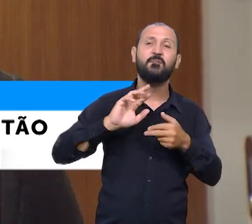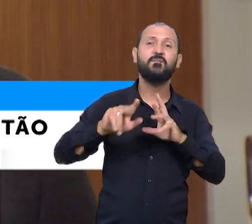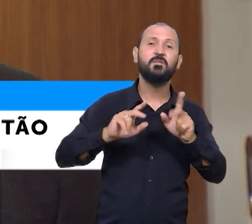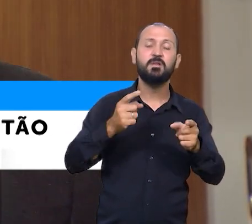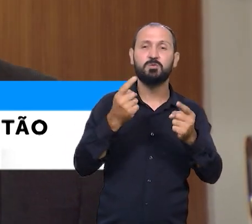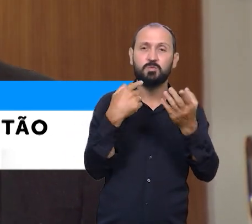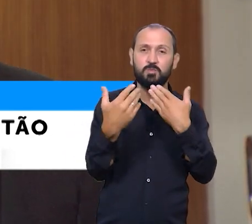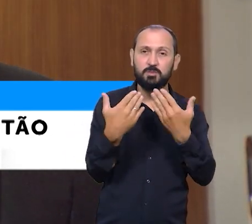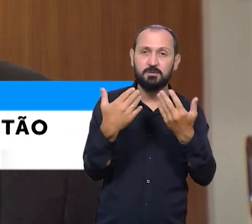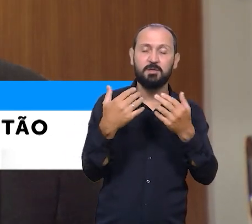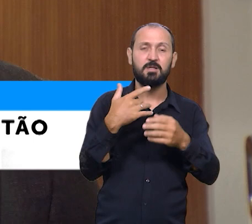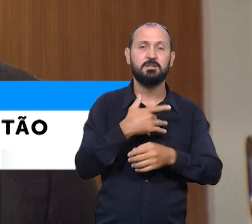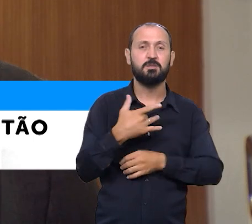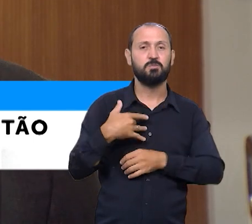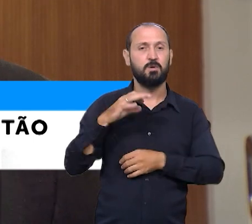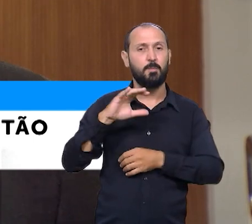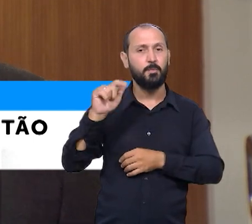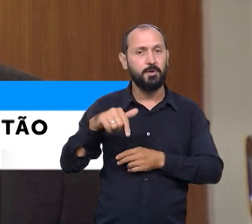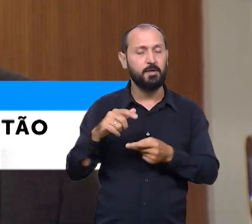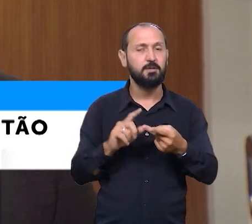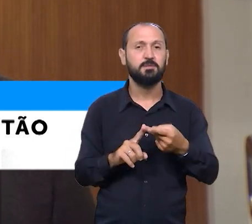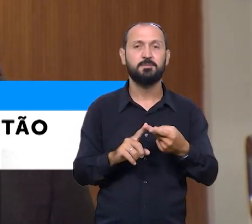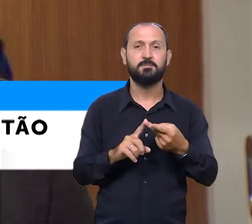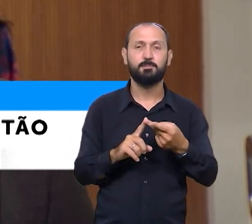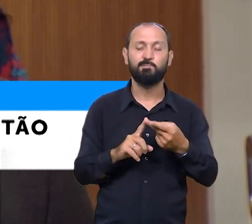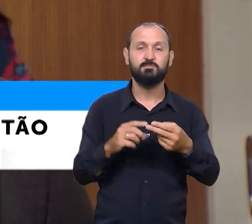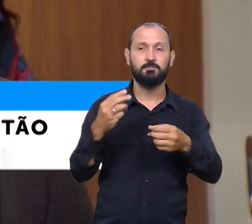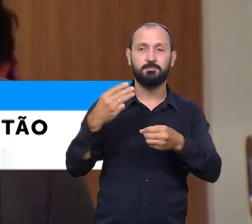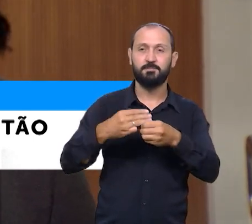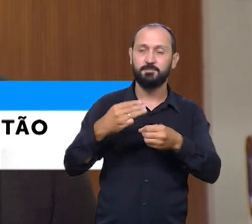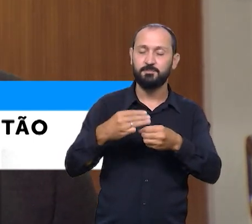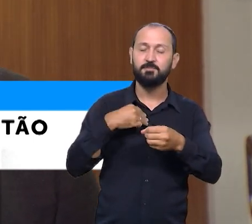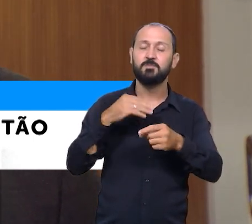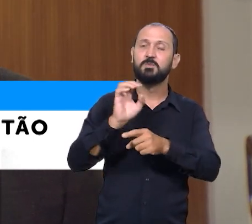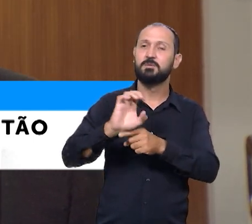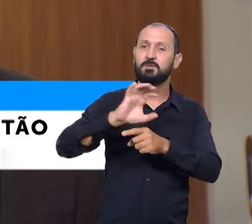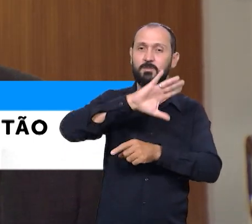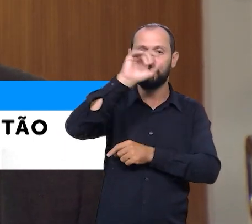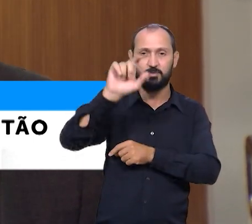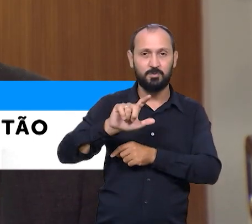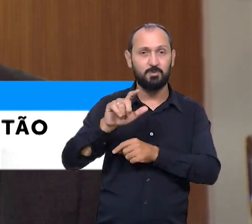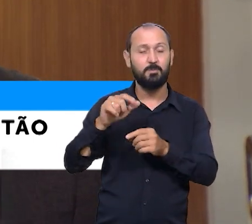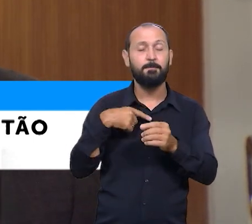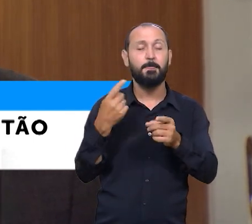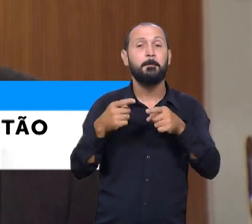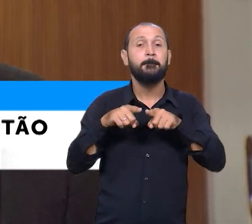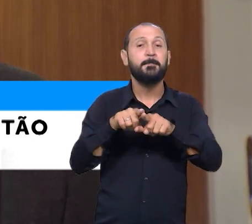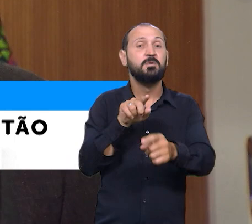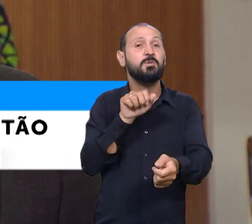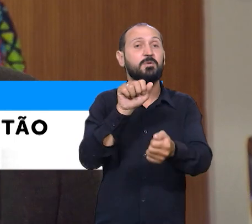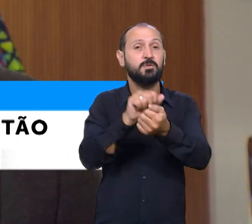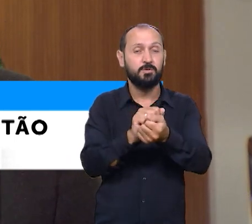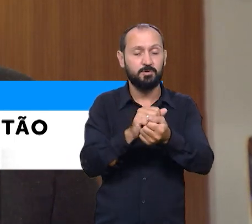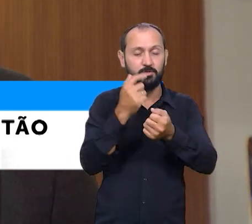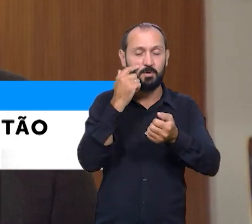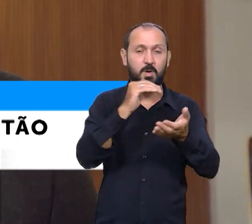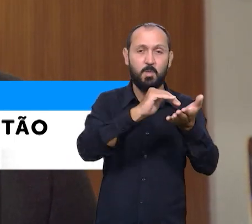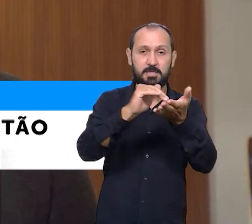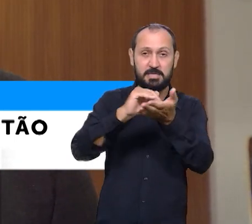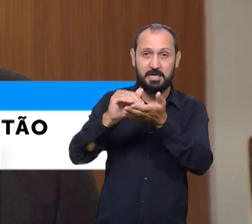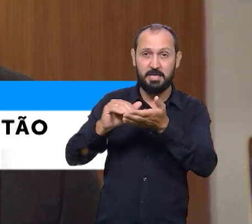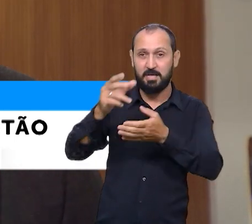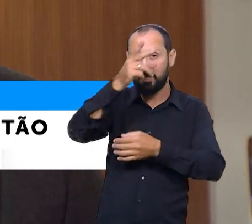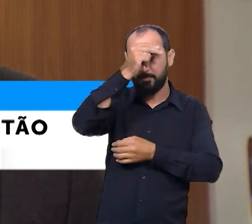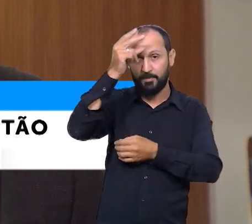públicas discutindo a saúde de Campo Grande, dos municípios, do estado do Mato Grosso do Sul, numa parceria com